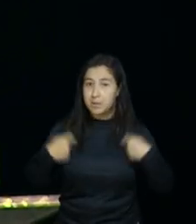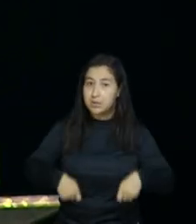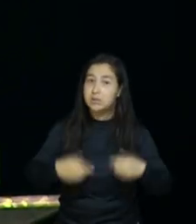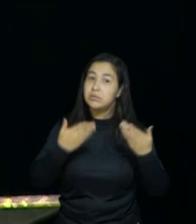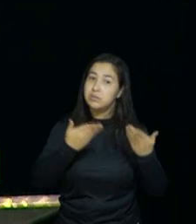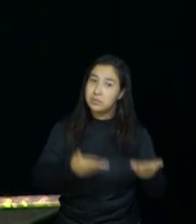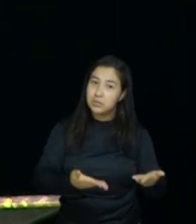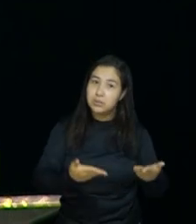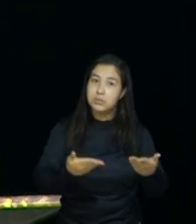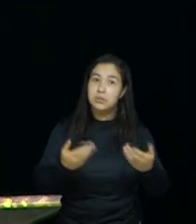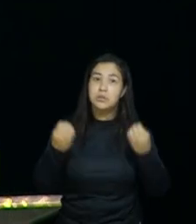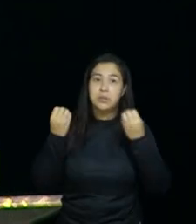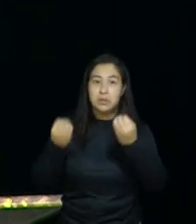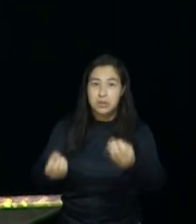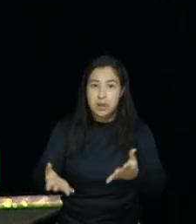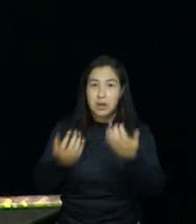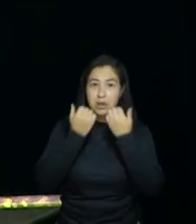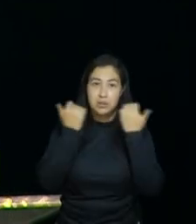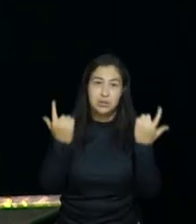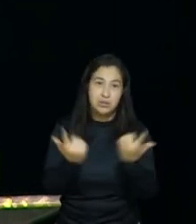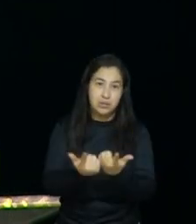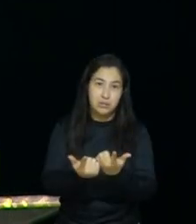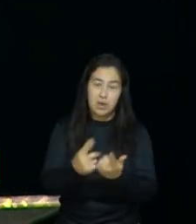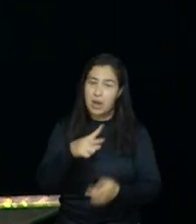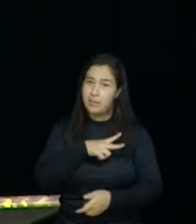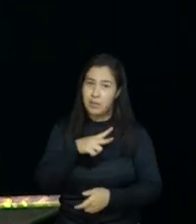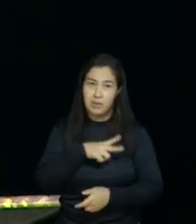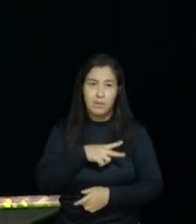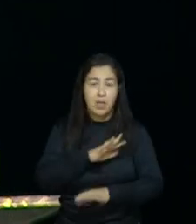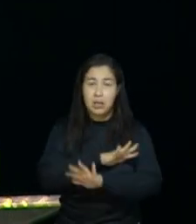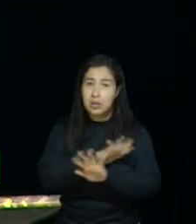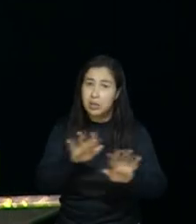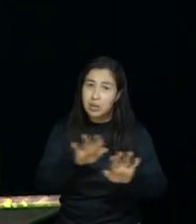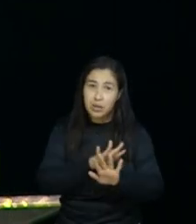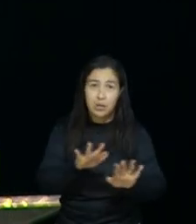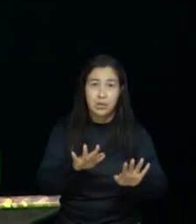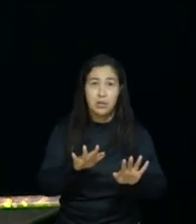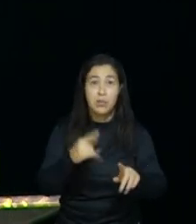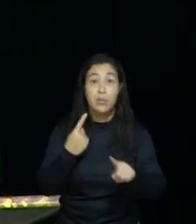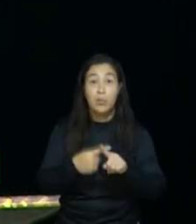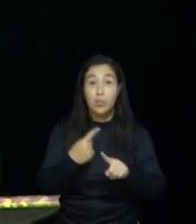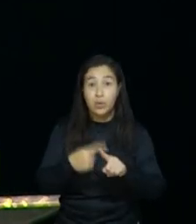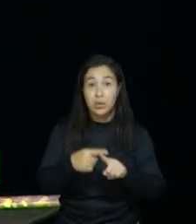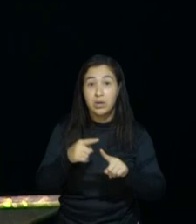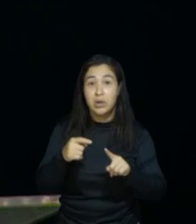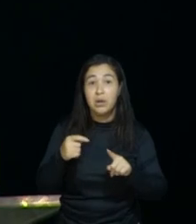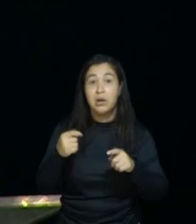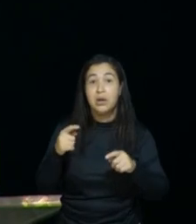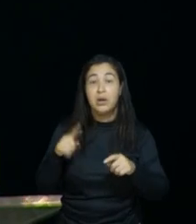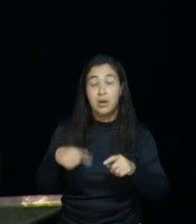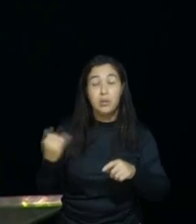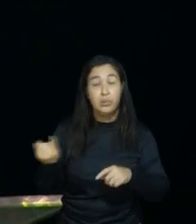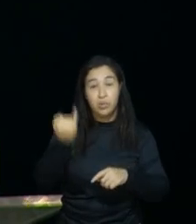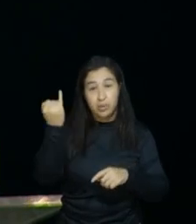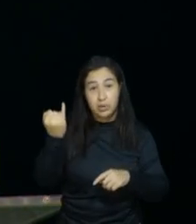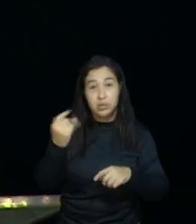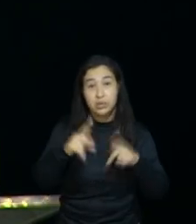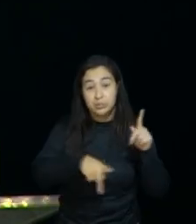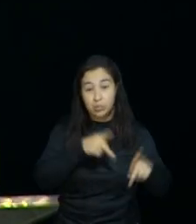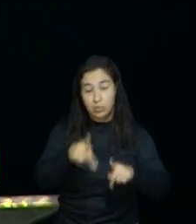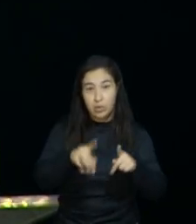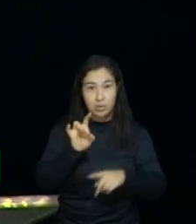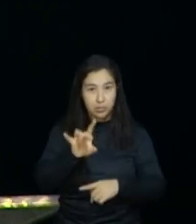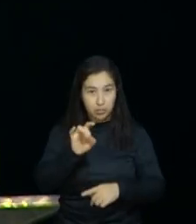também nas mãos da Assembleia Legislativa, deputado Egídio, porque ela é fundamental para que a população, não só de Blumenau, e